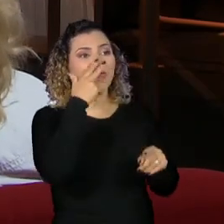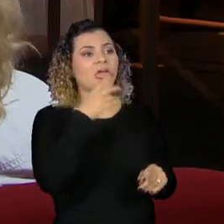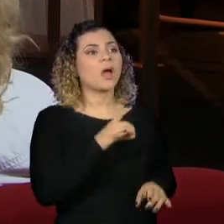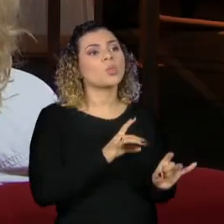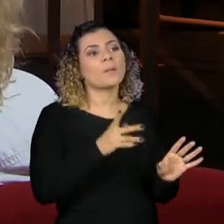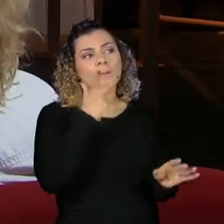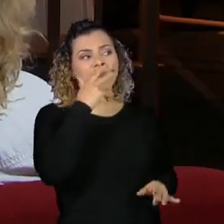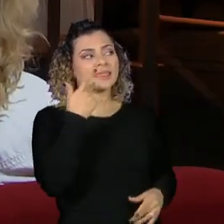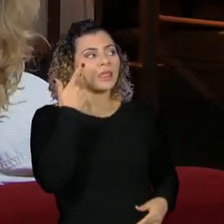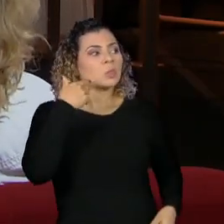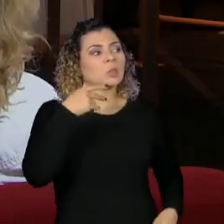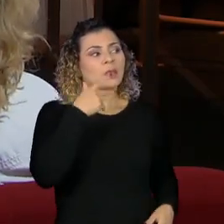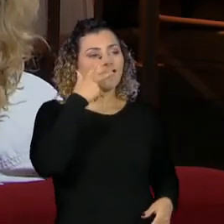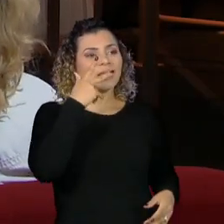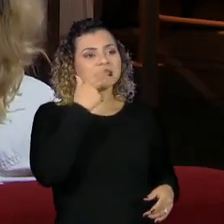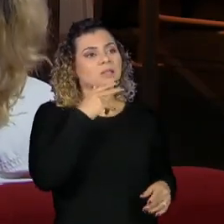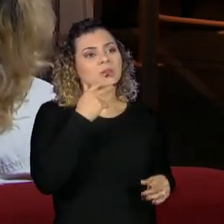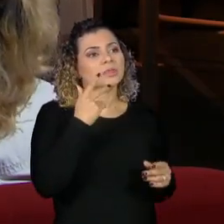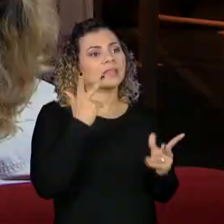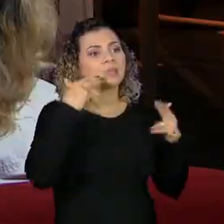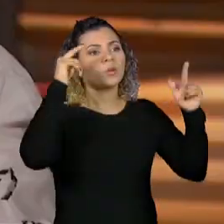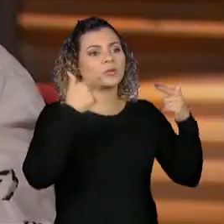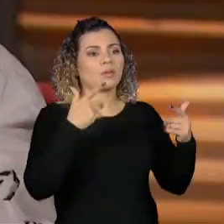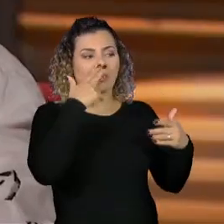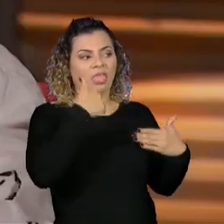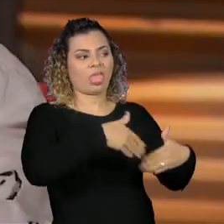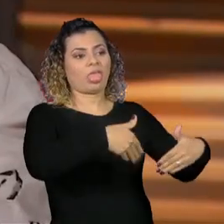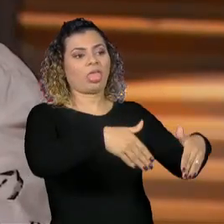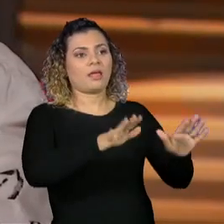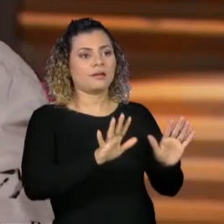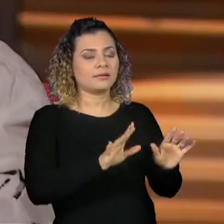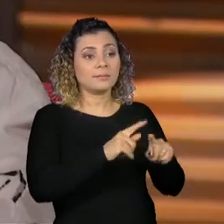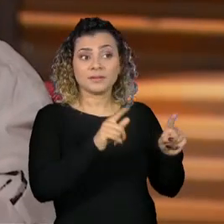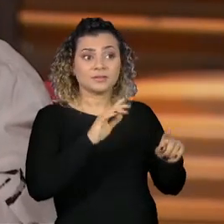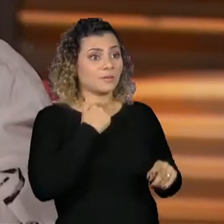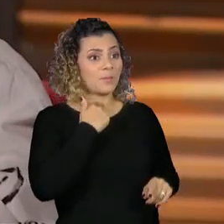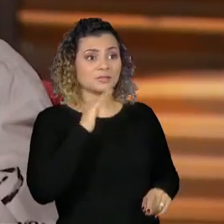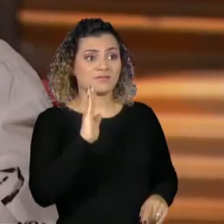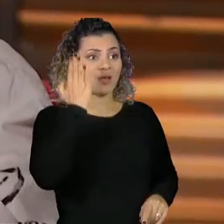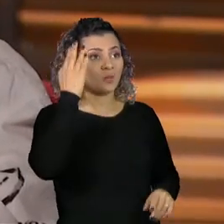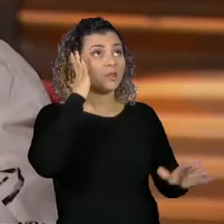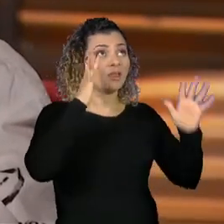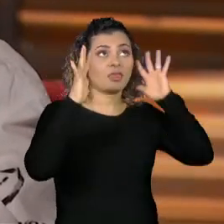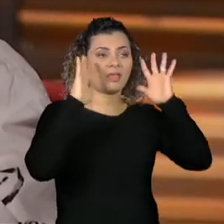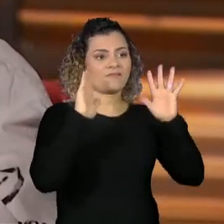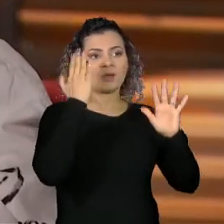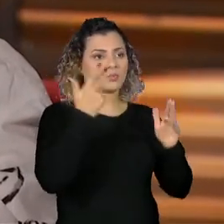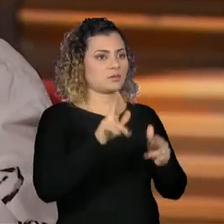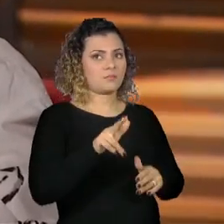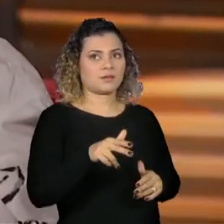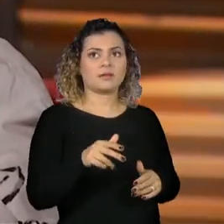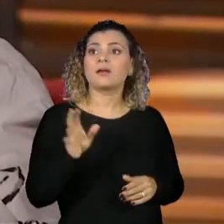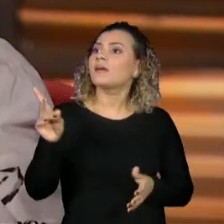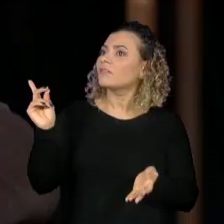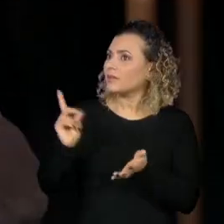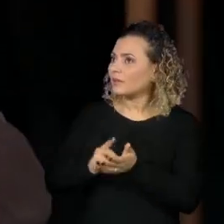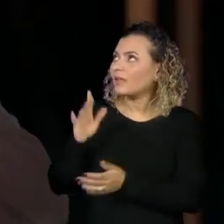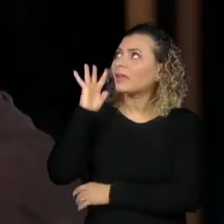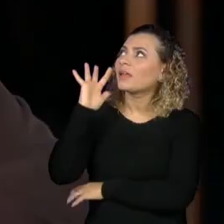automática mundo das aparências é o mundo das falsidades não pode ser eu tô sendo nem eu agora